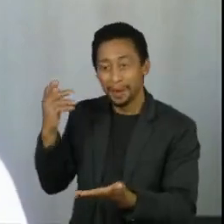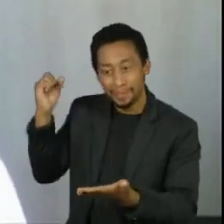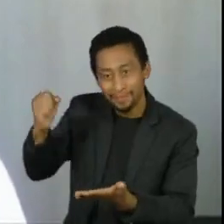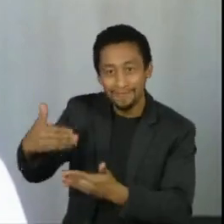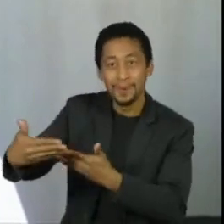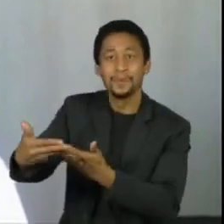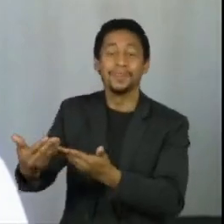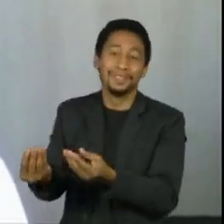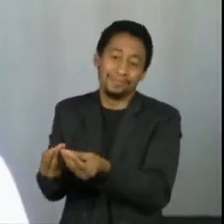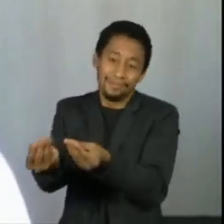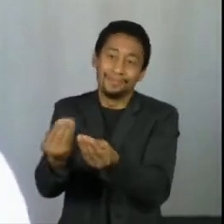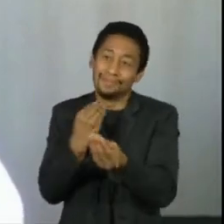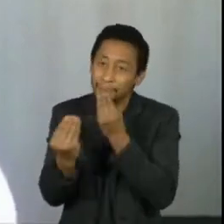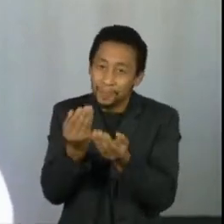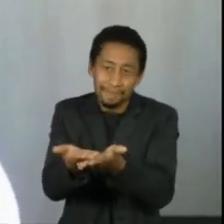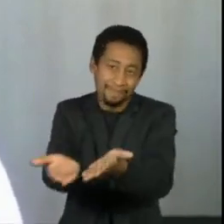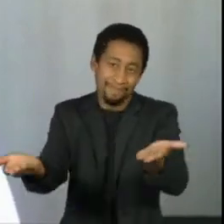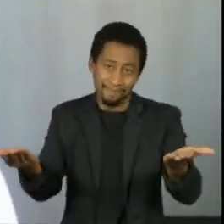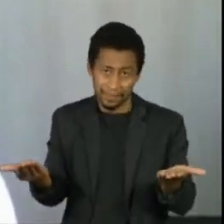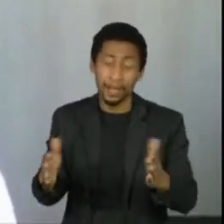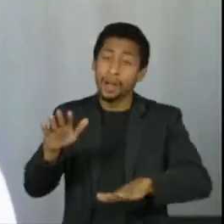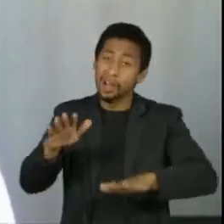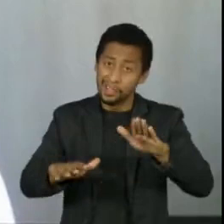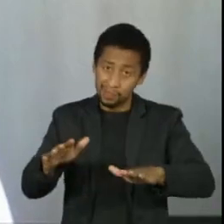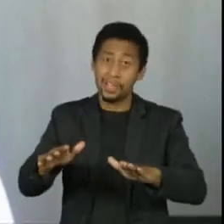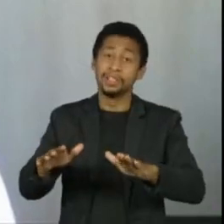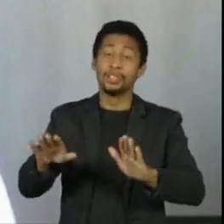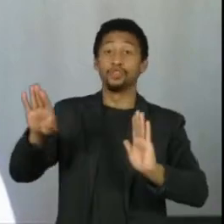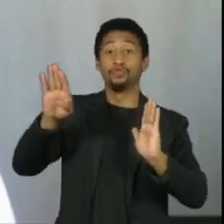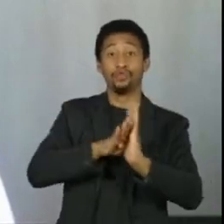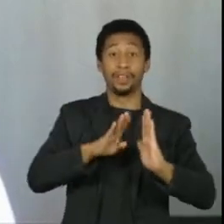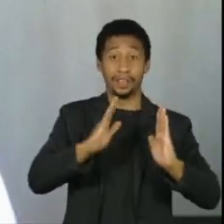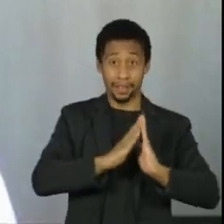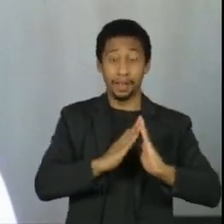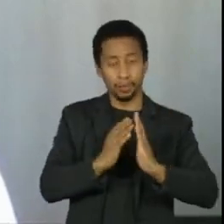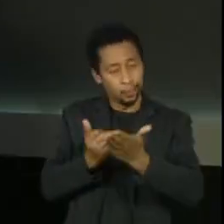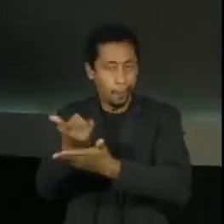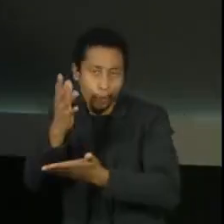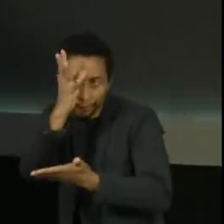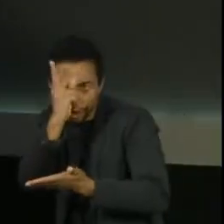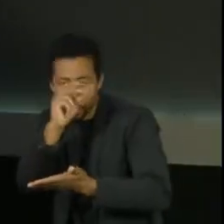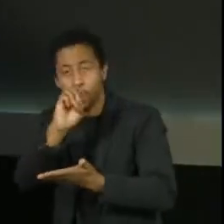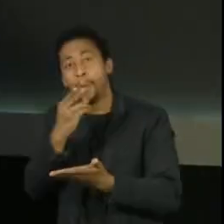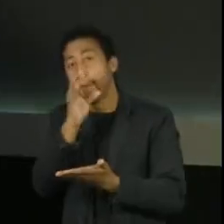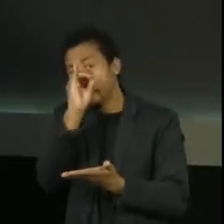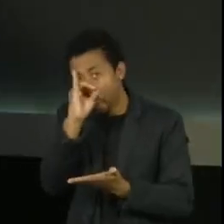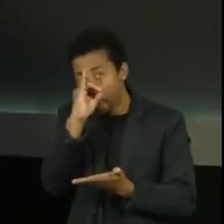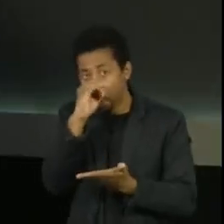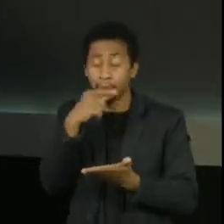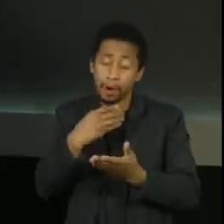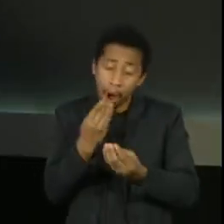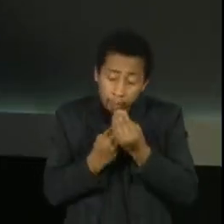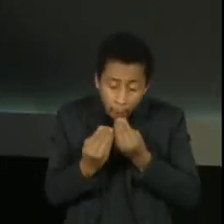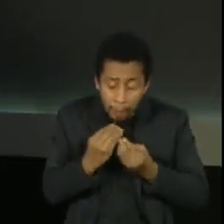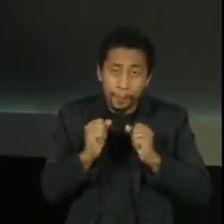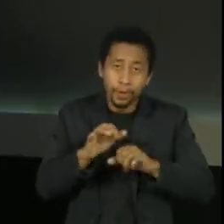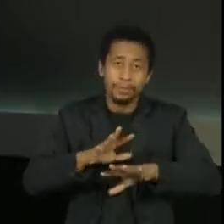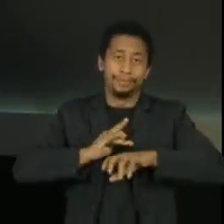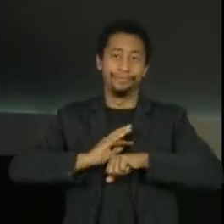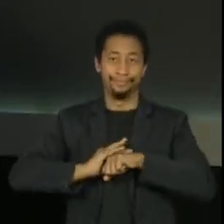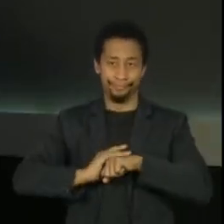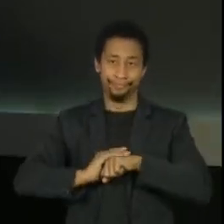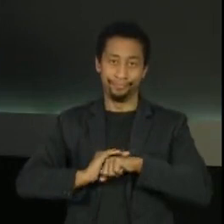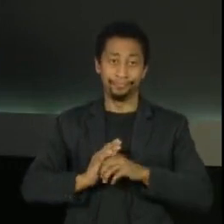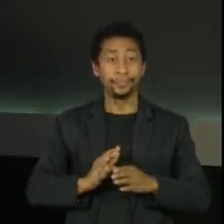podem chegar até a nossa mesa no momento em que a gente prepara e manipula esses alimentos. E quando a gente recebe uma